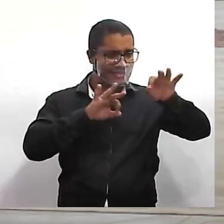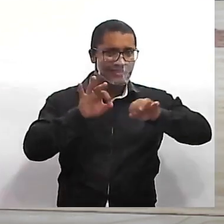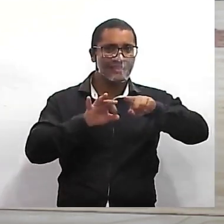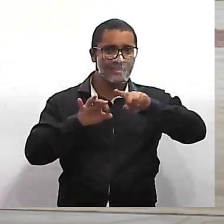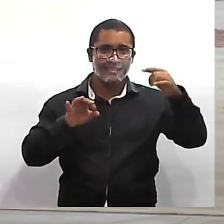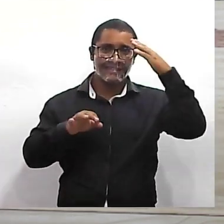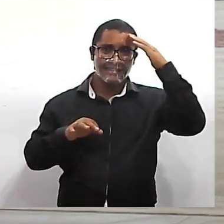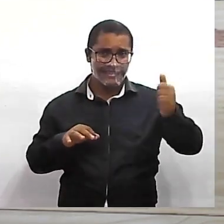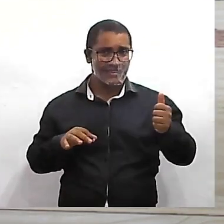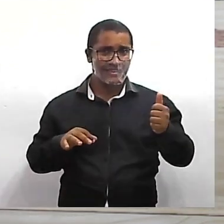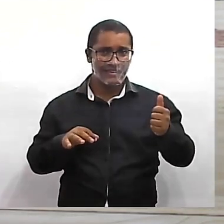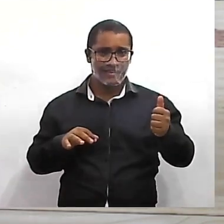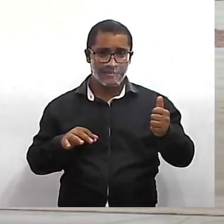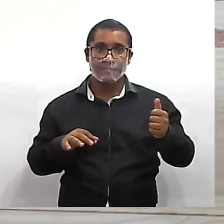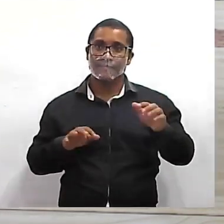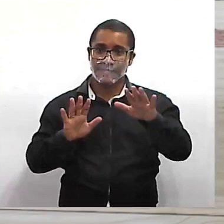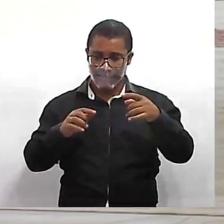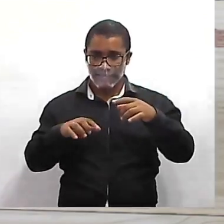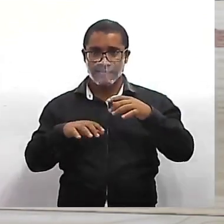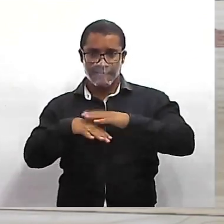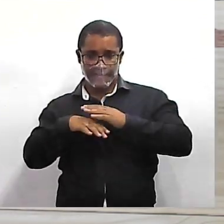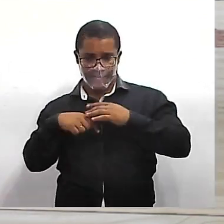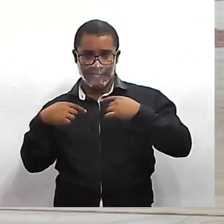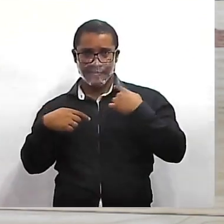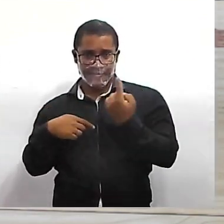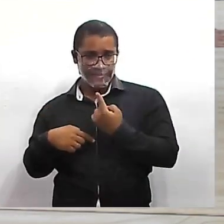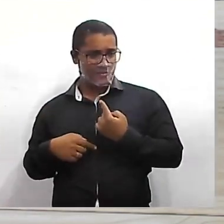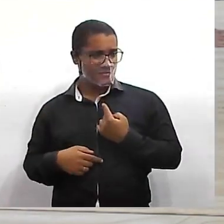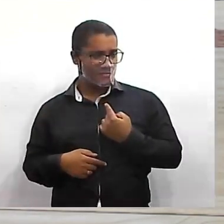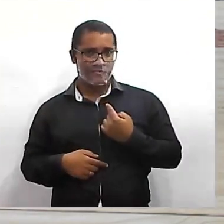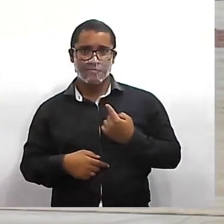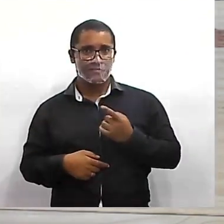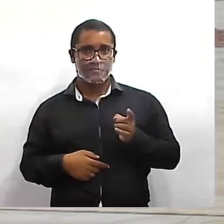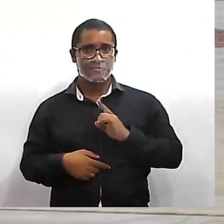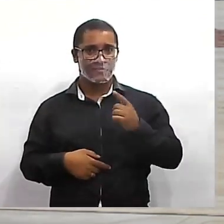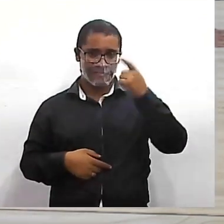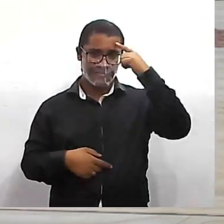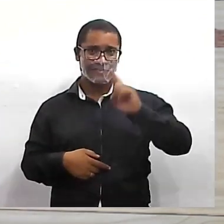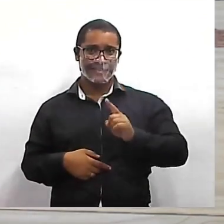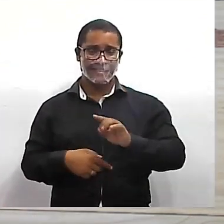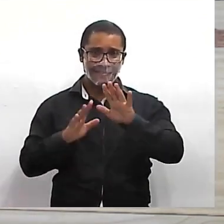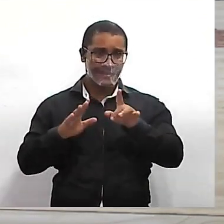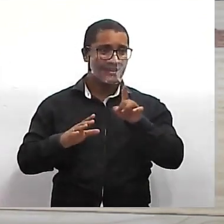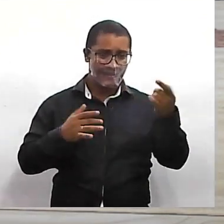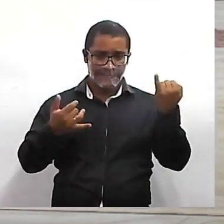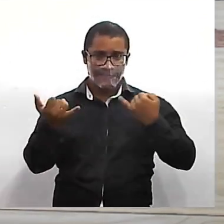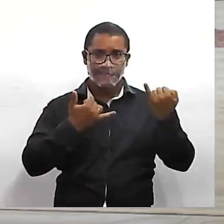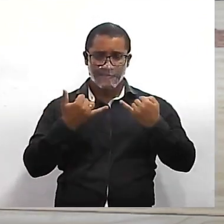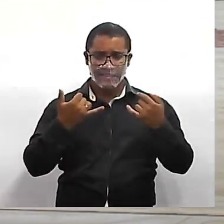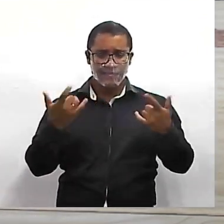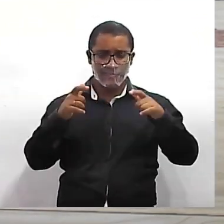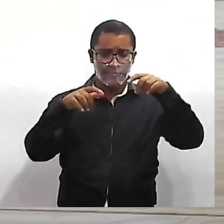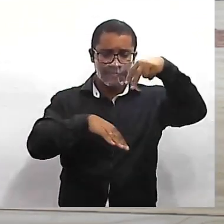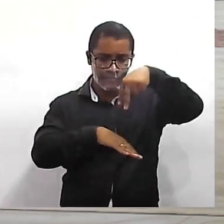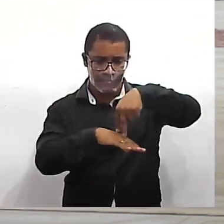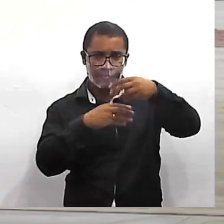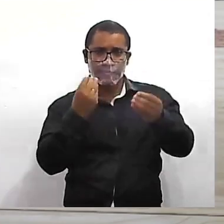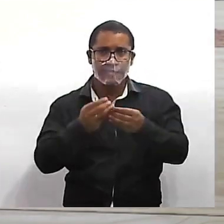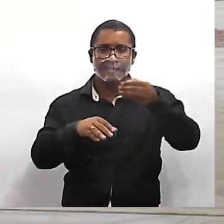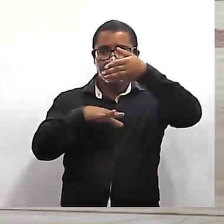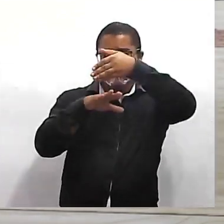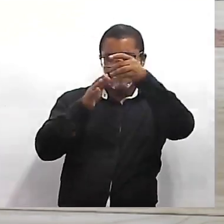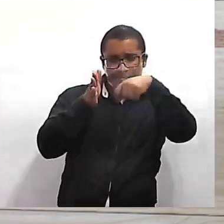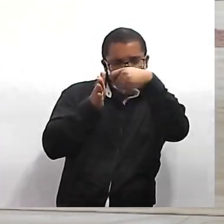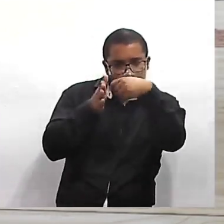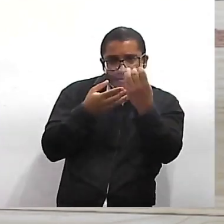eles estão fazendo. Mas quando a gente chegou aqui, foi passado informações de onde a gente vai ficar, de como a câmera vai